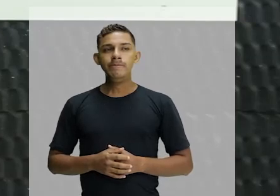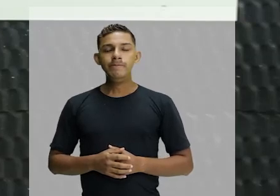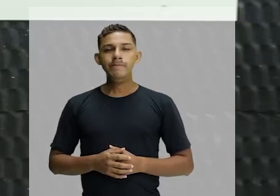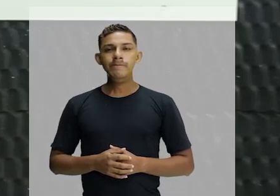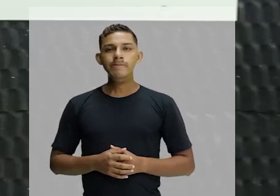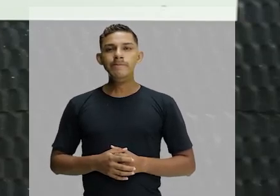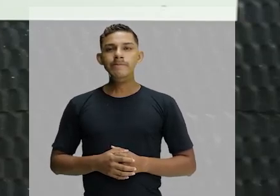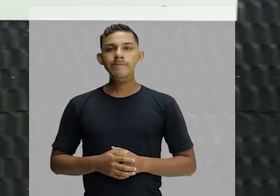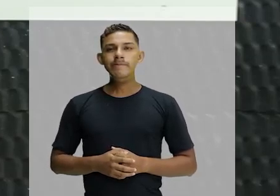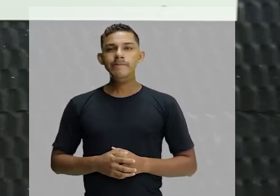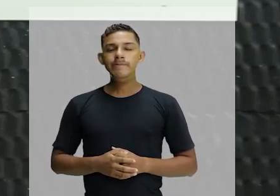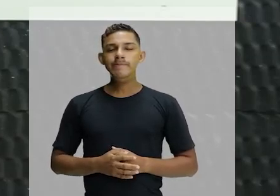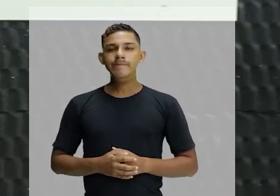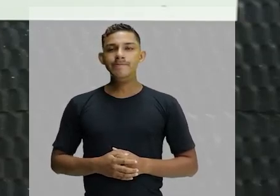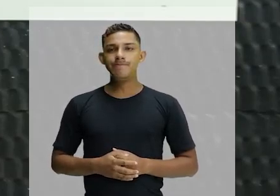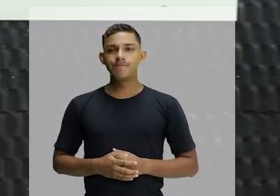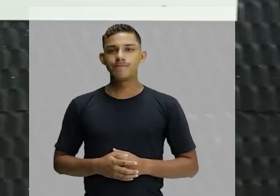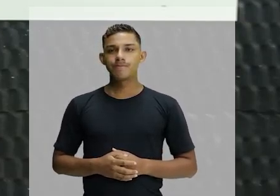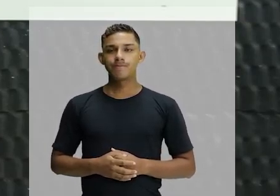exercícios.